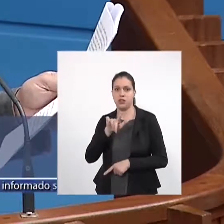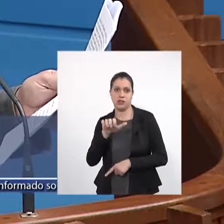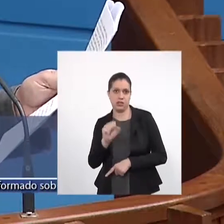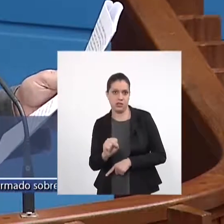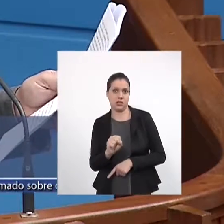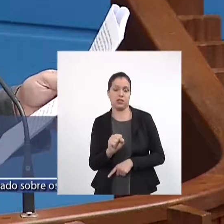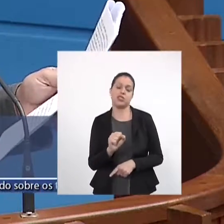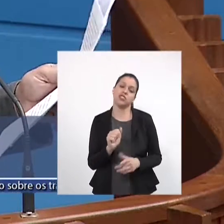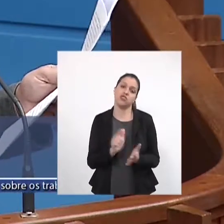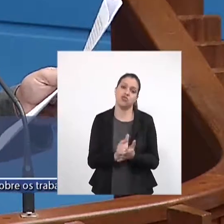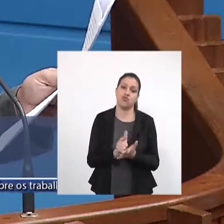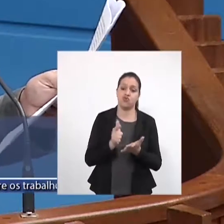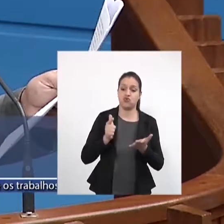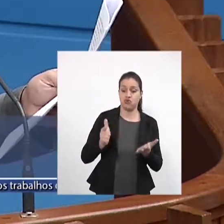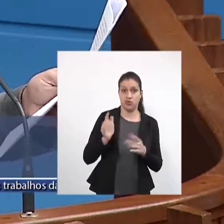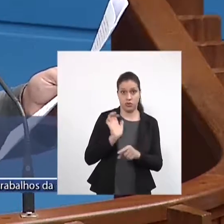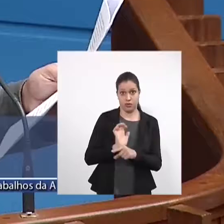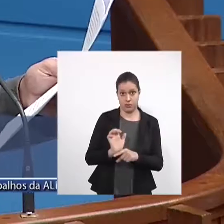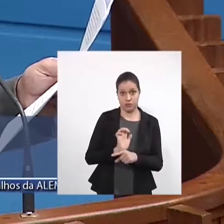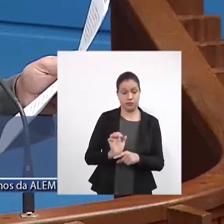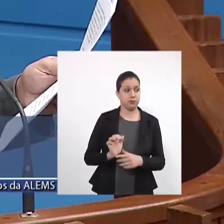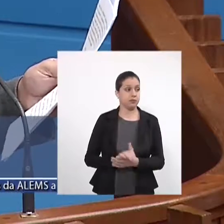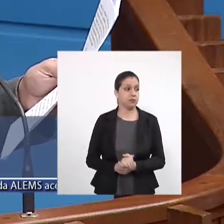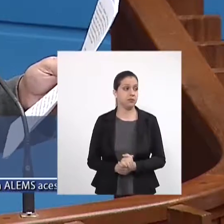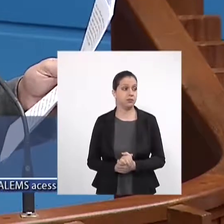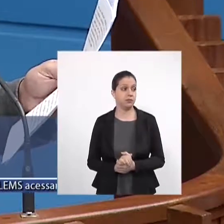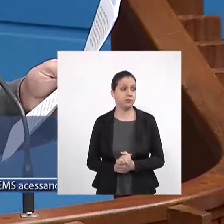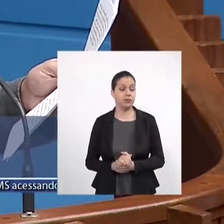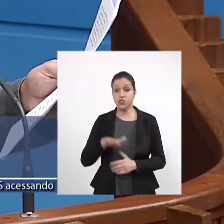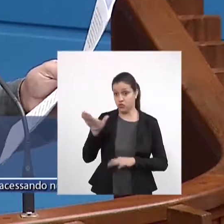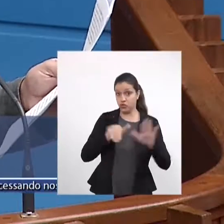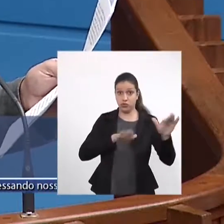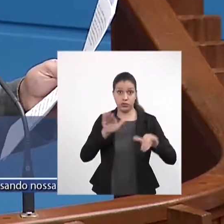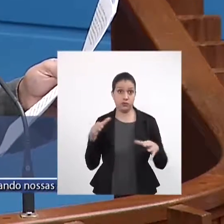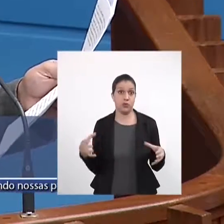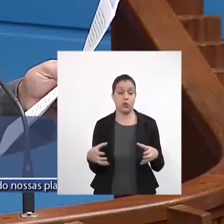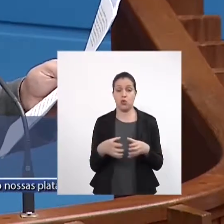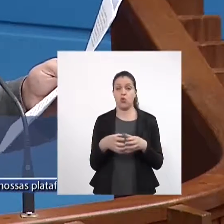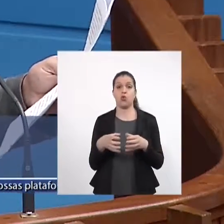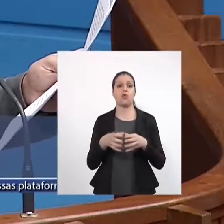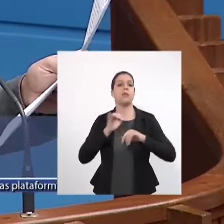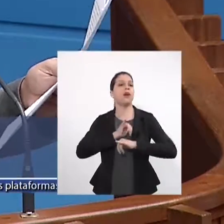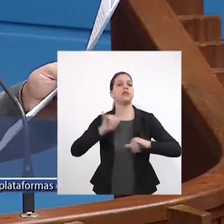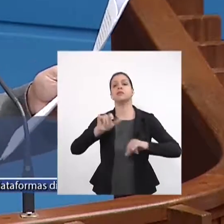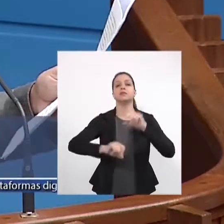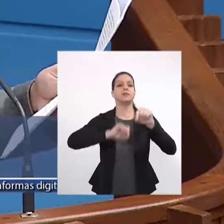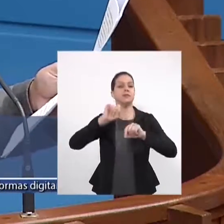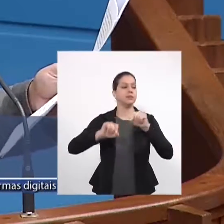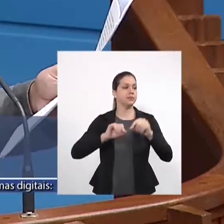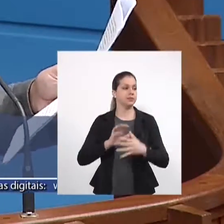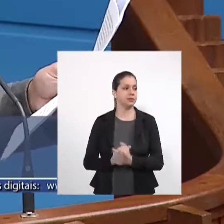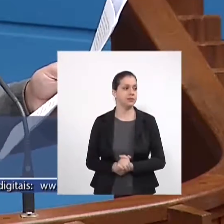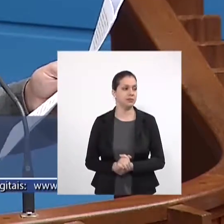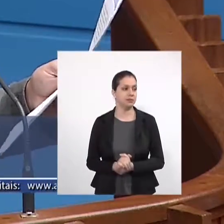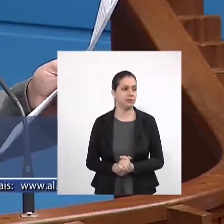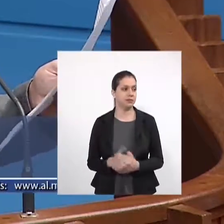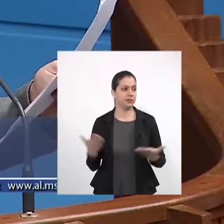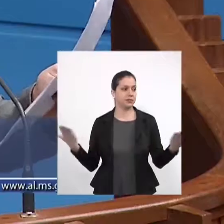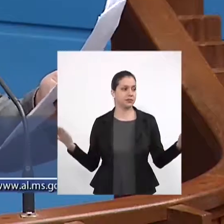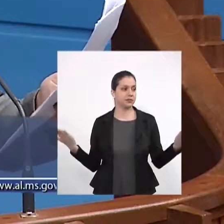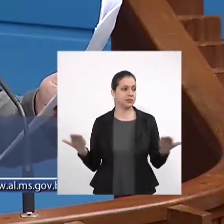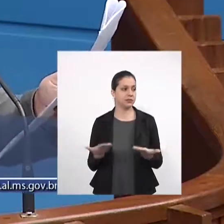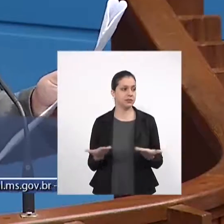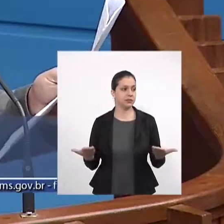do Estado, chamou o grupo no começo dos anos 80 e anunciou: daqui para frente vamos deixar